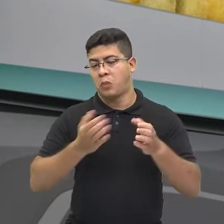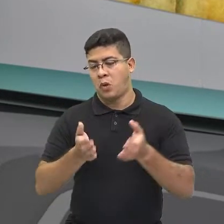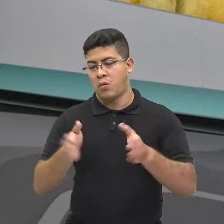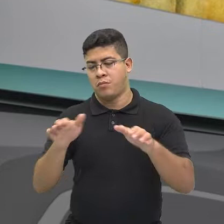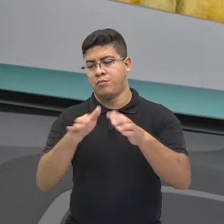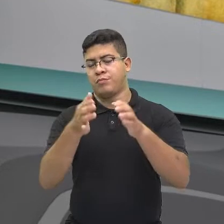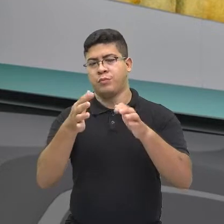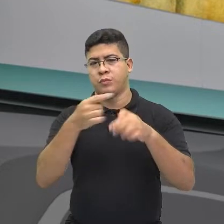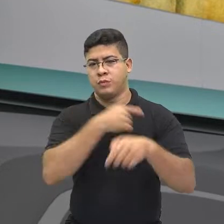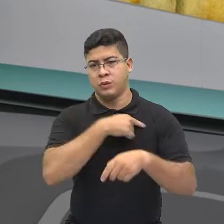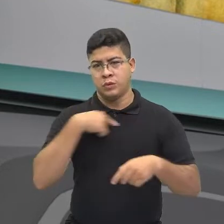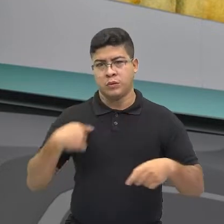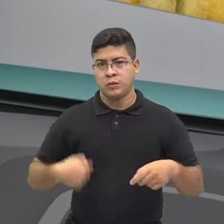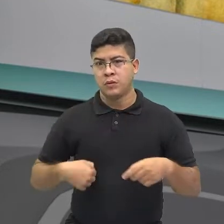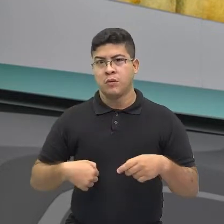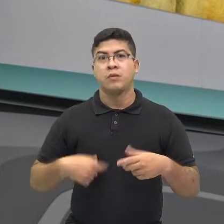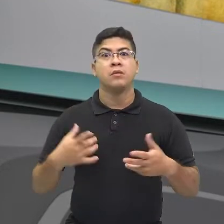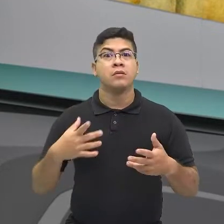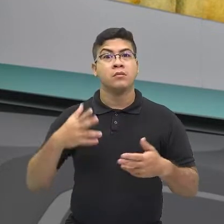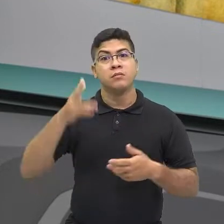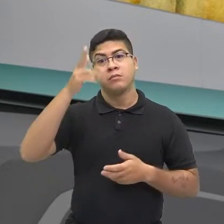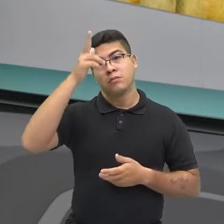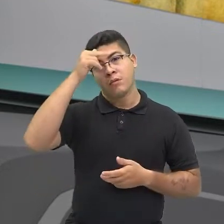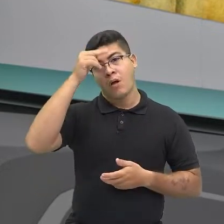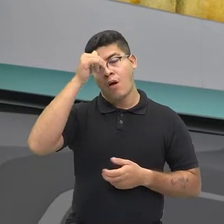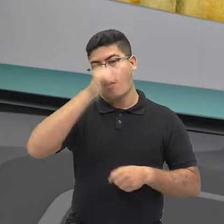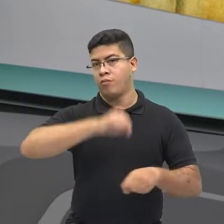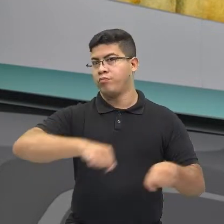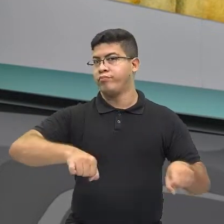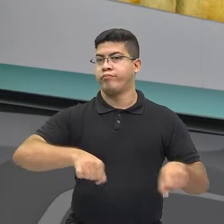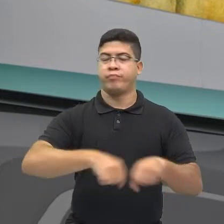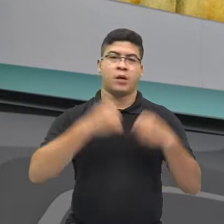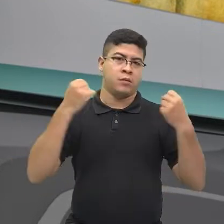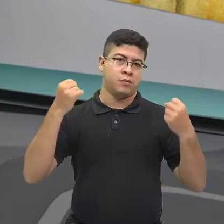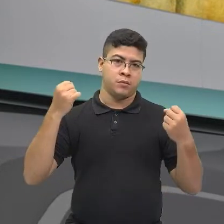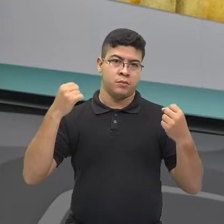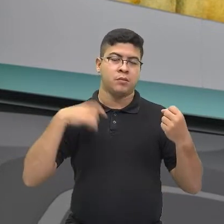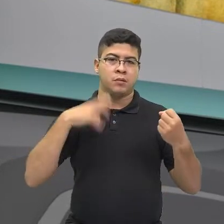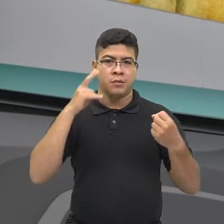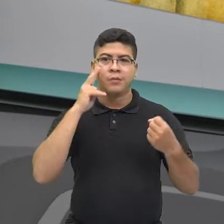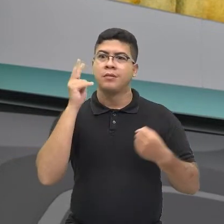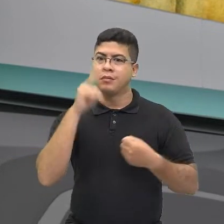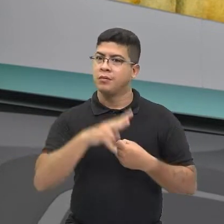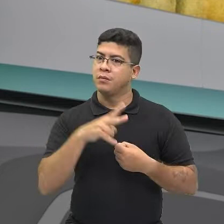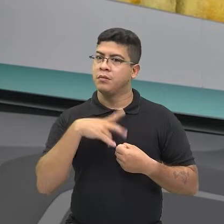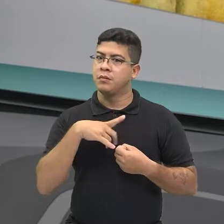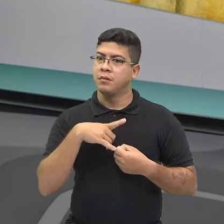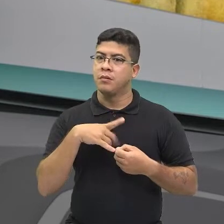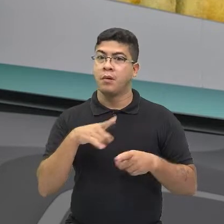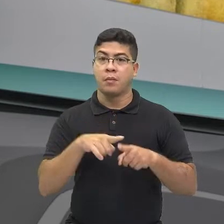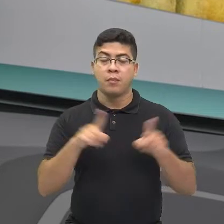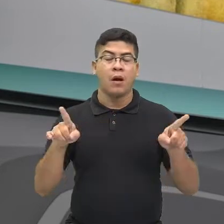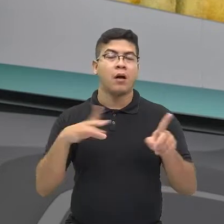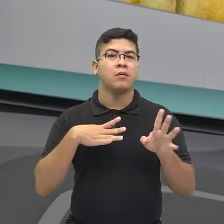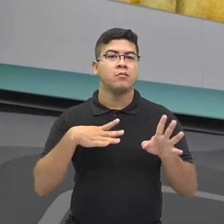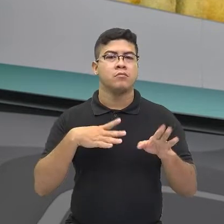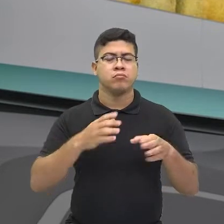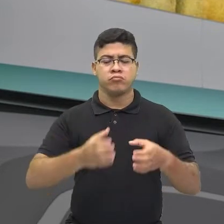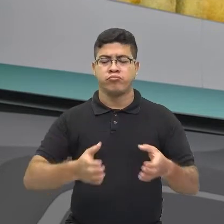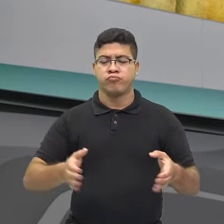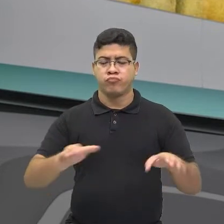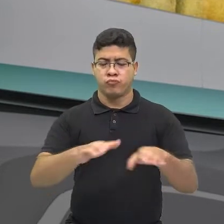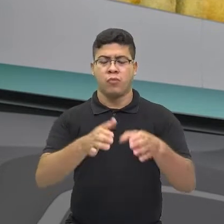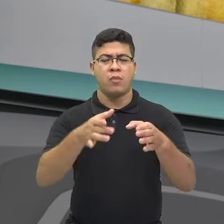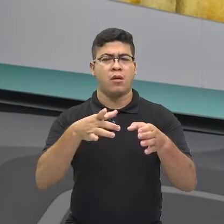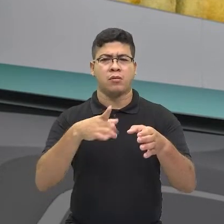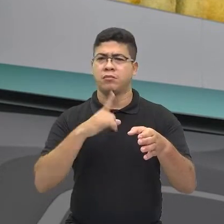chinês. Aí vem o dadaísmo e rompe com isso. Vamos mostrar um vaso, mas um vaso sanitário. Isso é arte